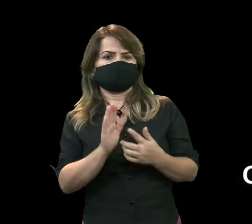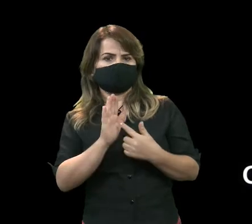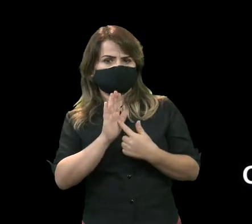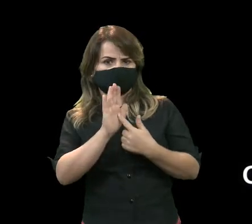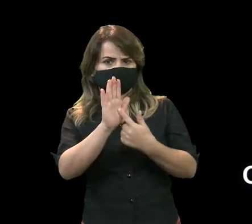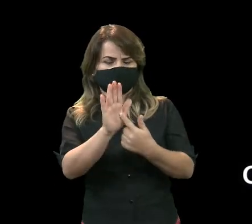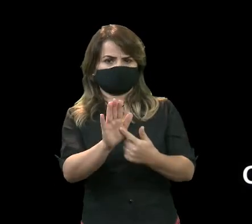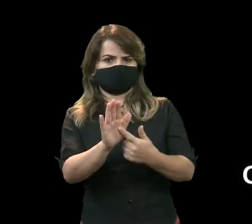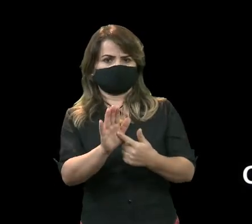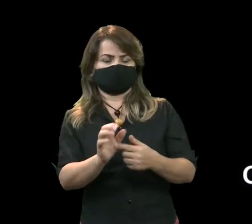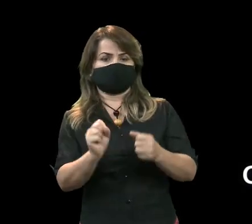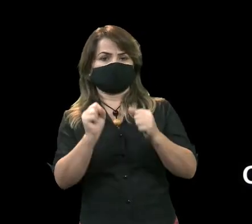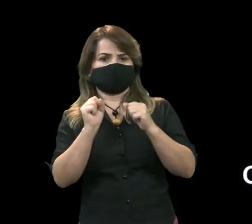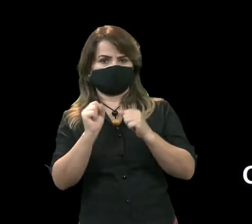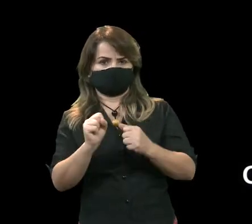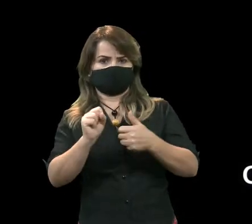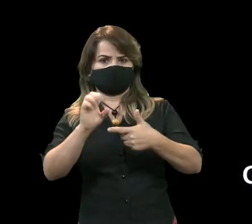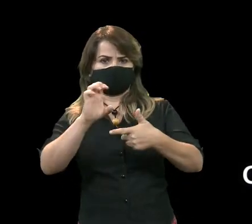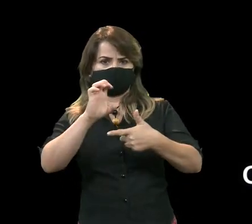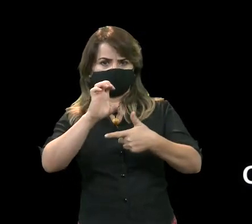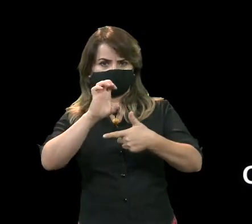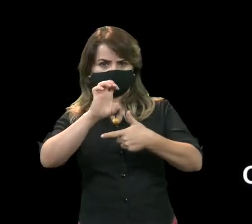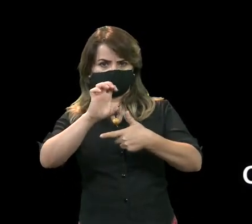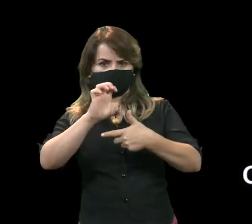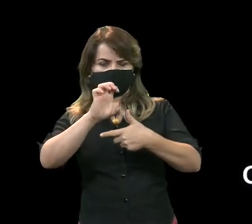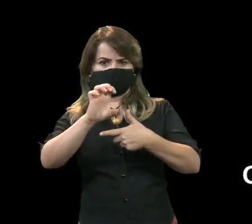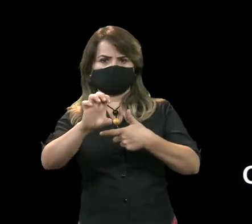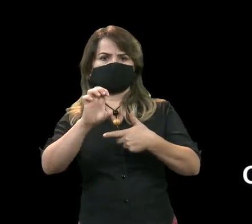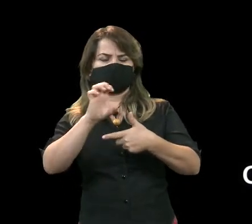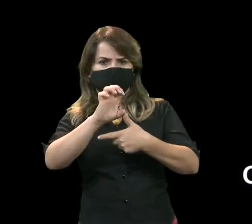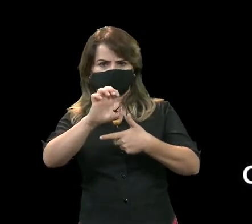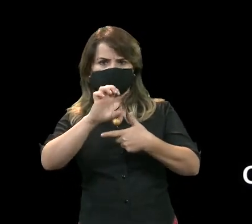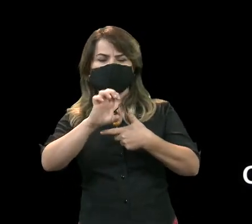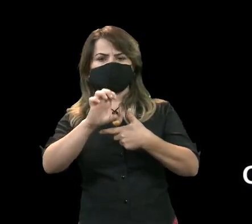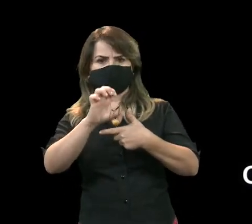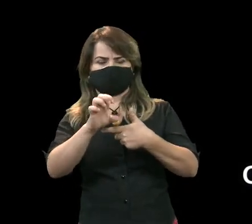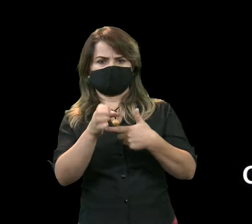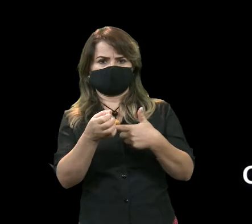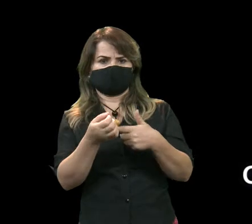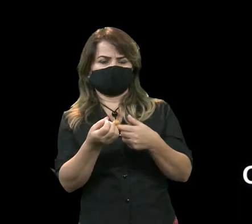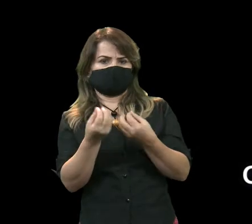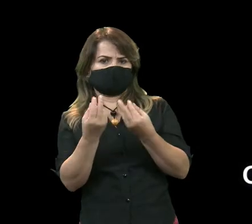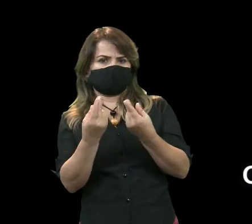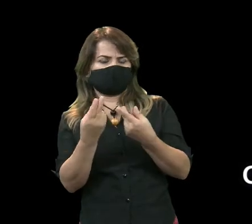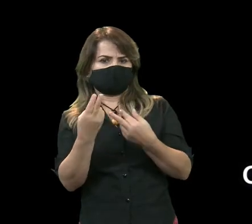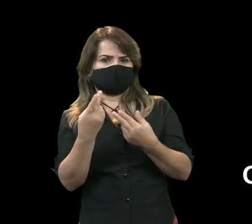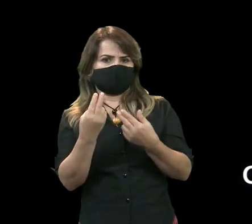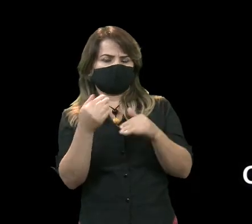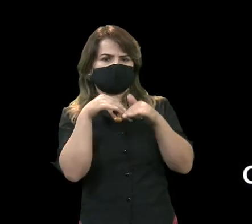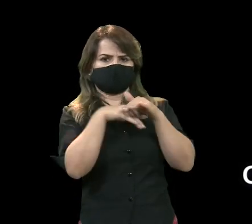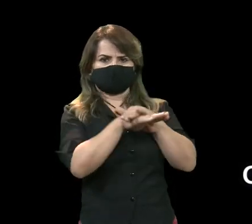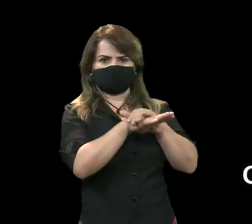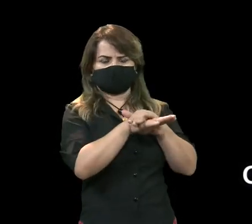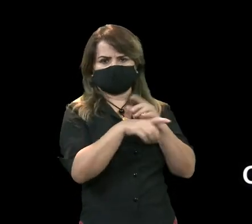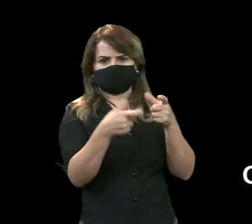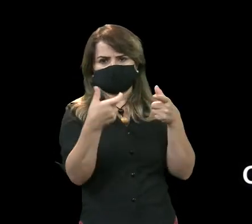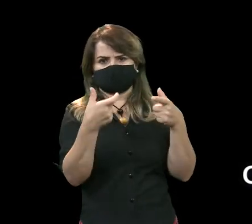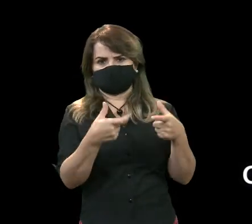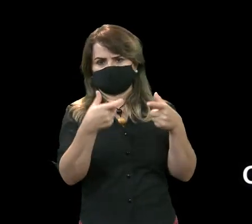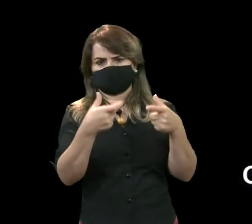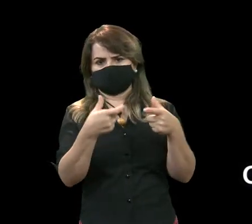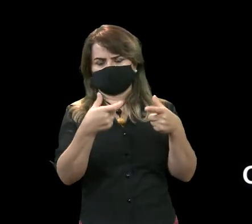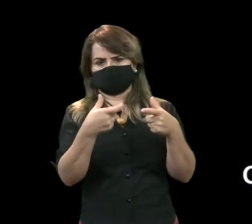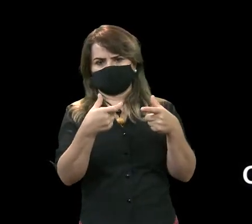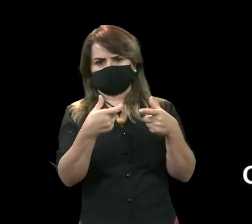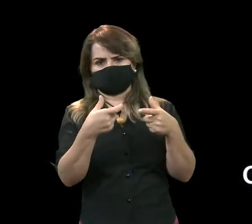do Poder Executivo de concentrar numa pasta, como se fosse um quartel-general, um fórum central,